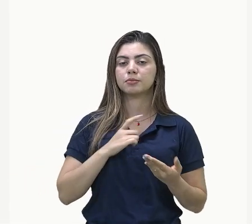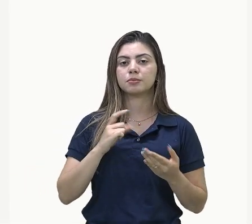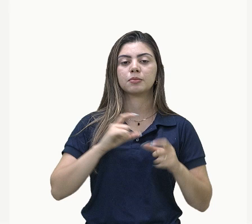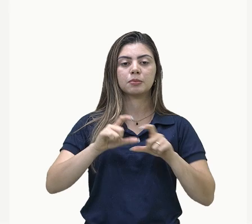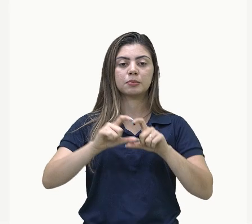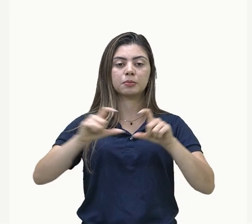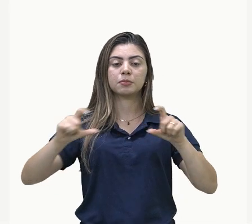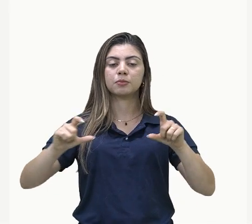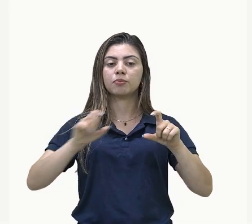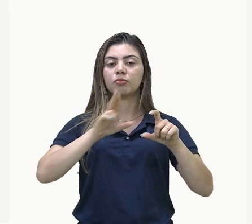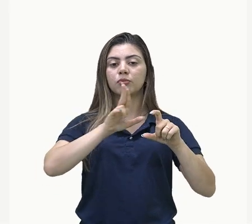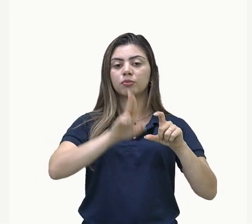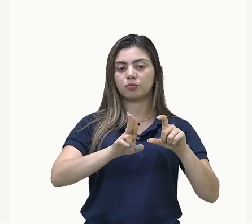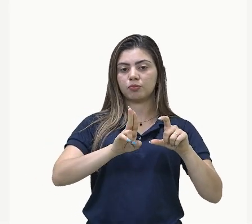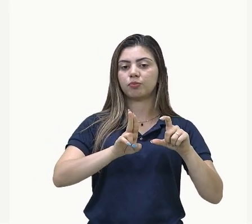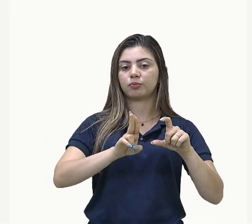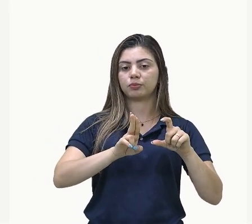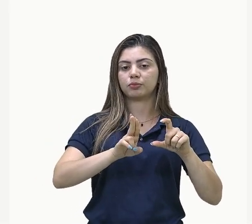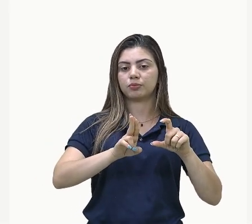é U